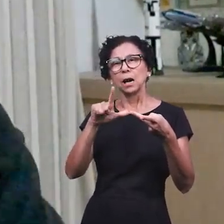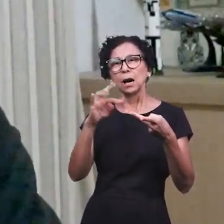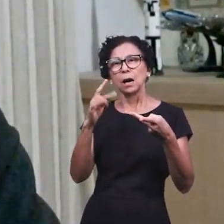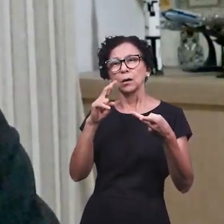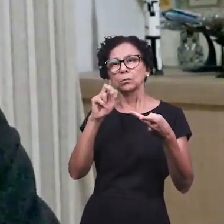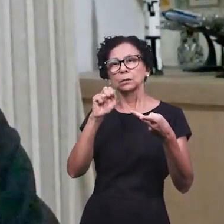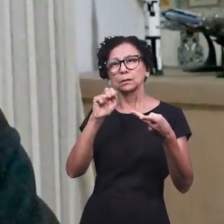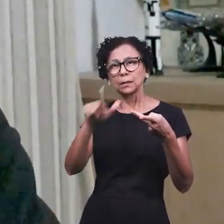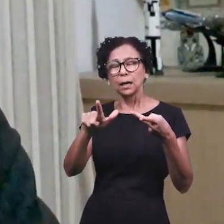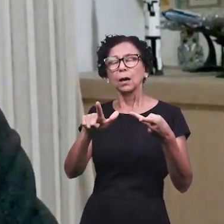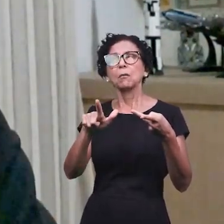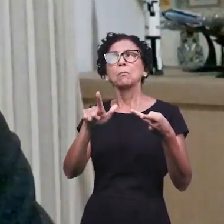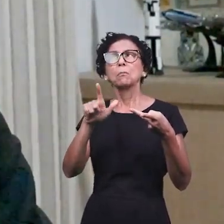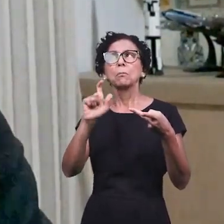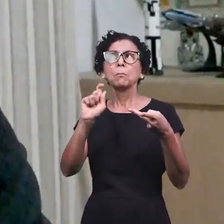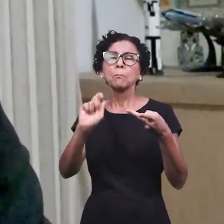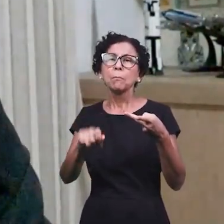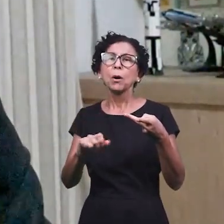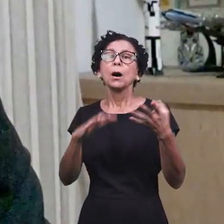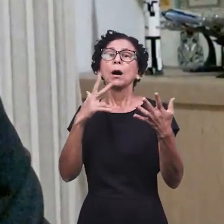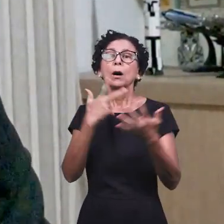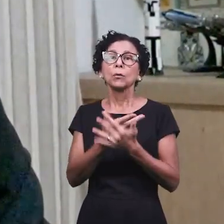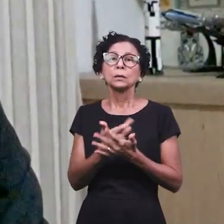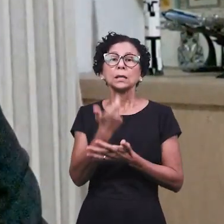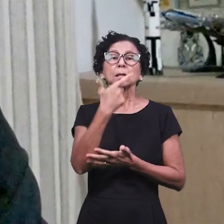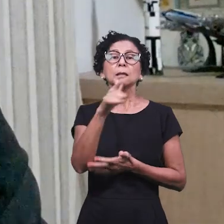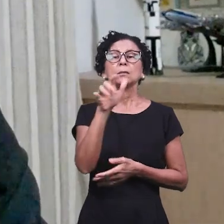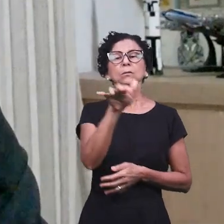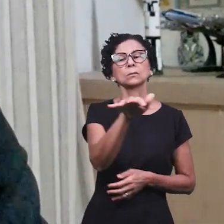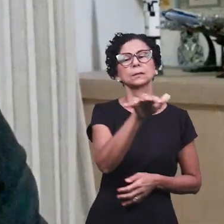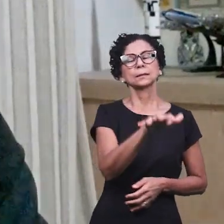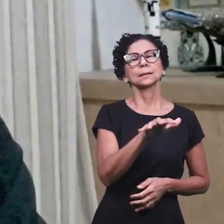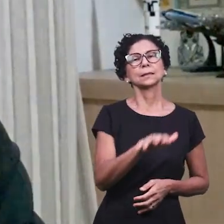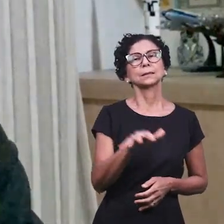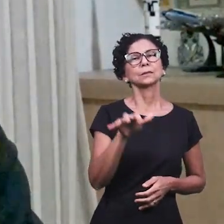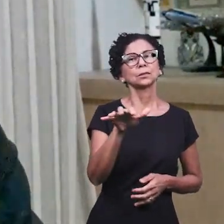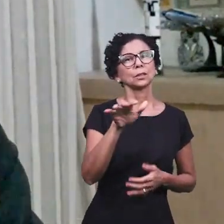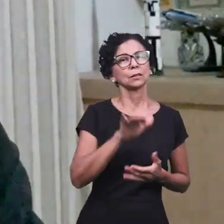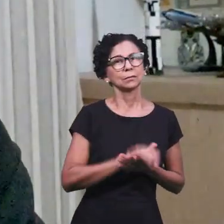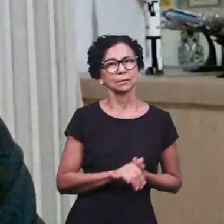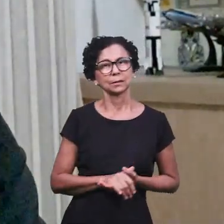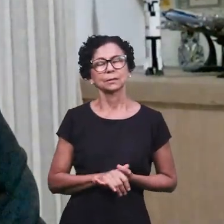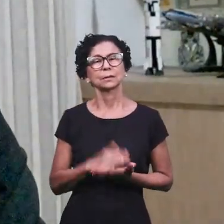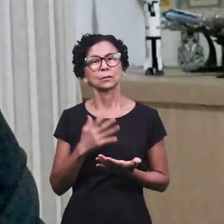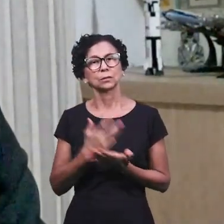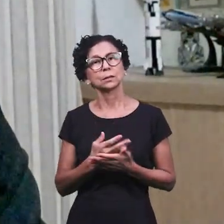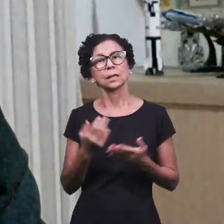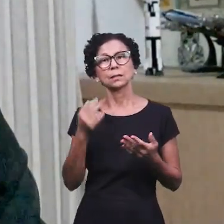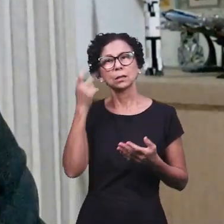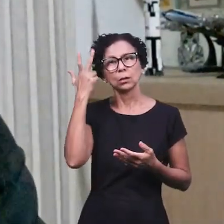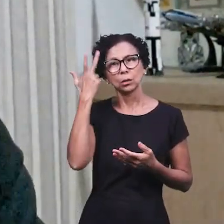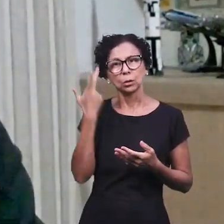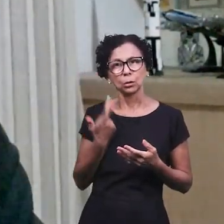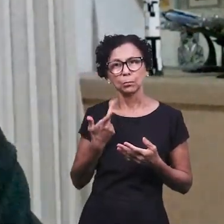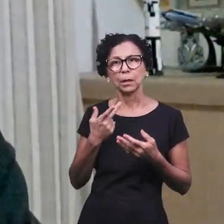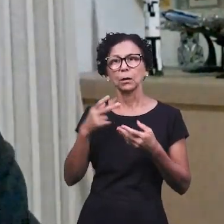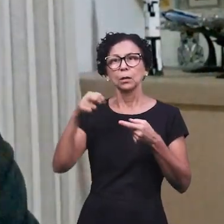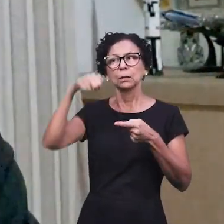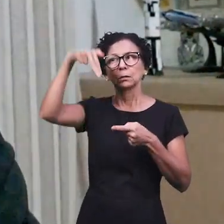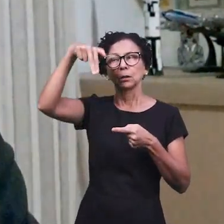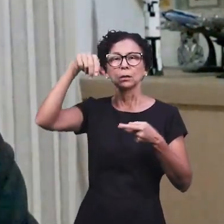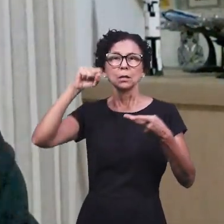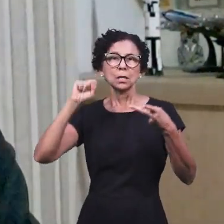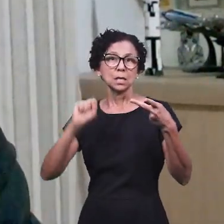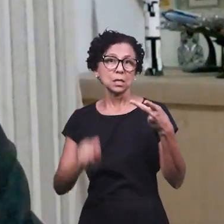são comuns. Nós já falamos que o normal, o que é? A aurora boreal surge no norte, né, ou